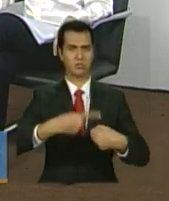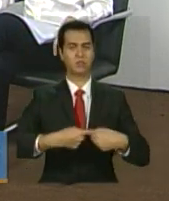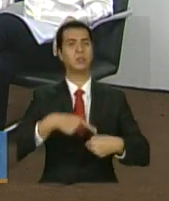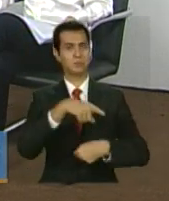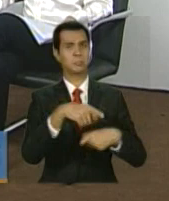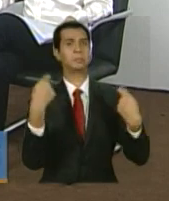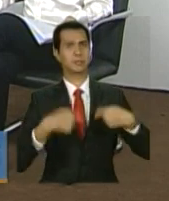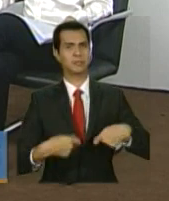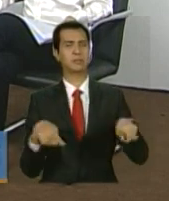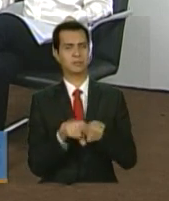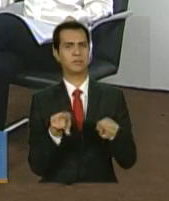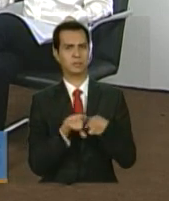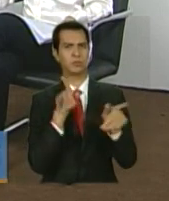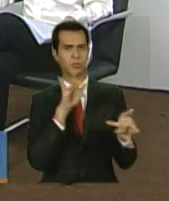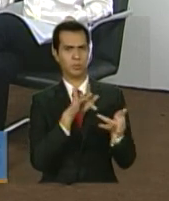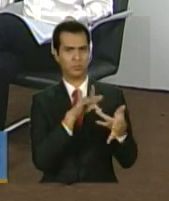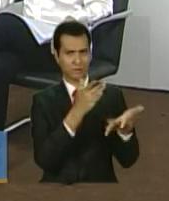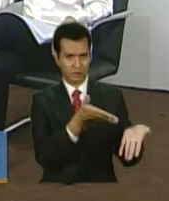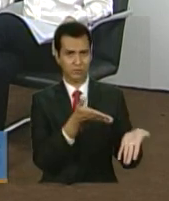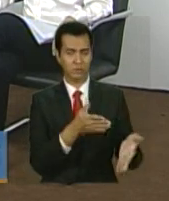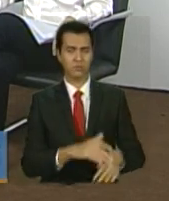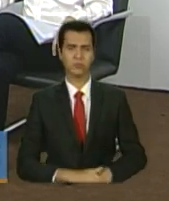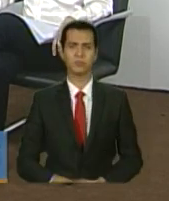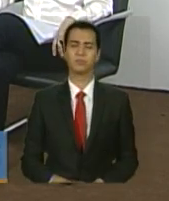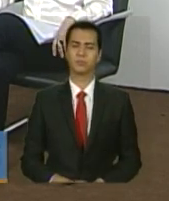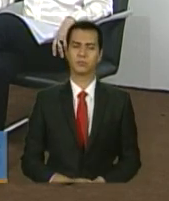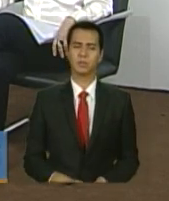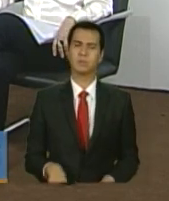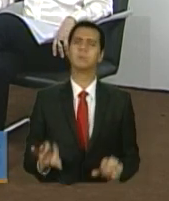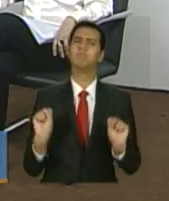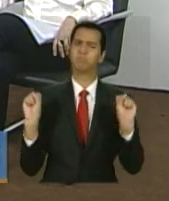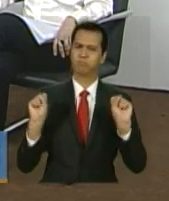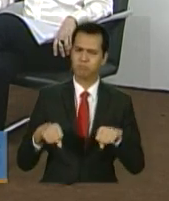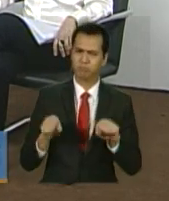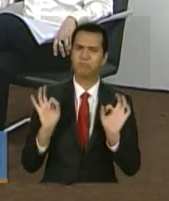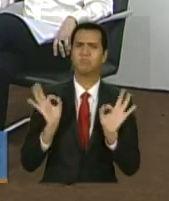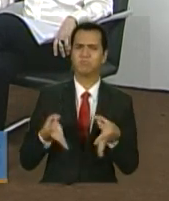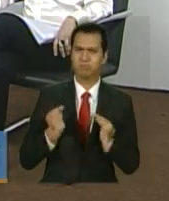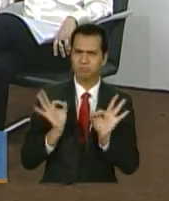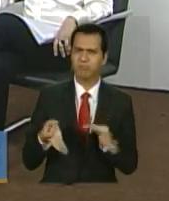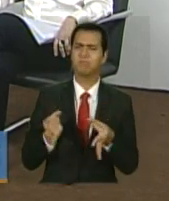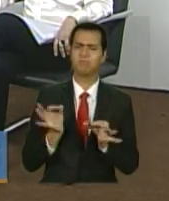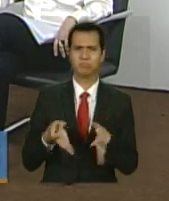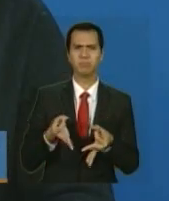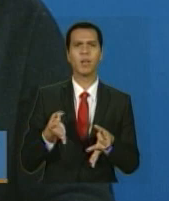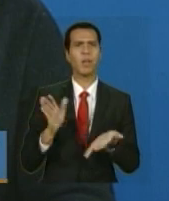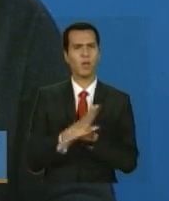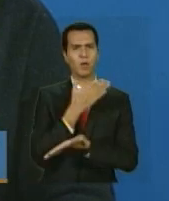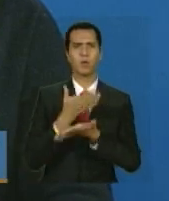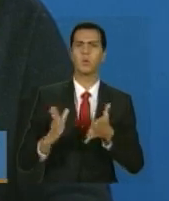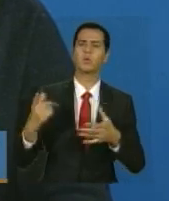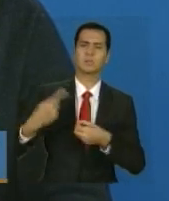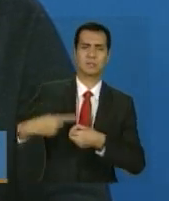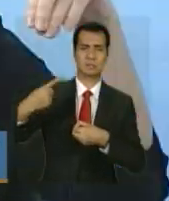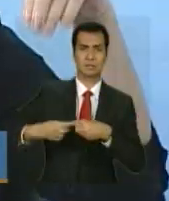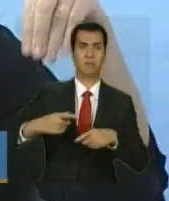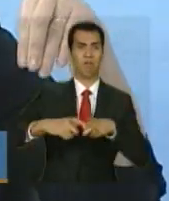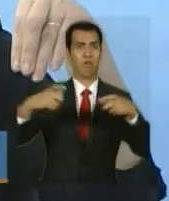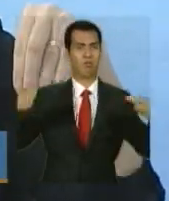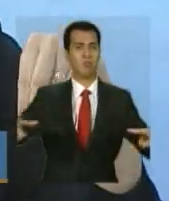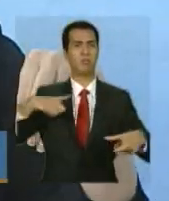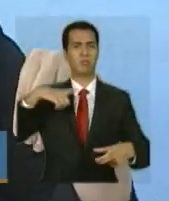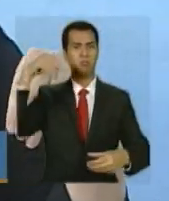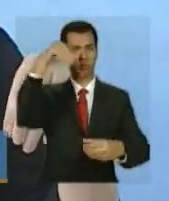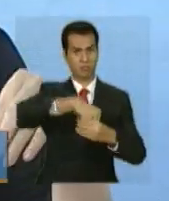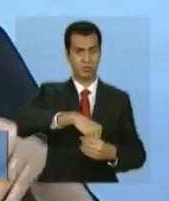ser localizadas, né? com certeza. Os bolsões de pobreza que são conhecidos em Apesar de vários estar dentro, de estar num